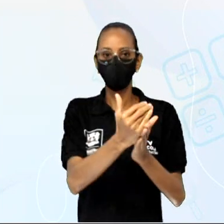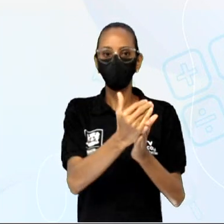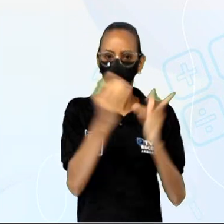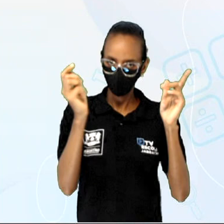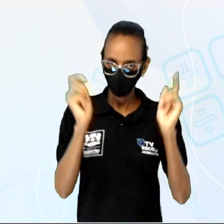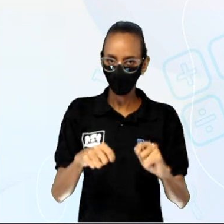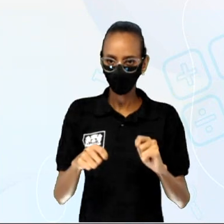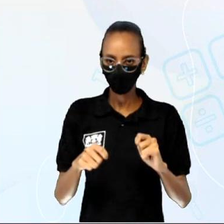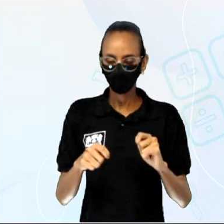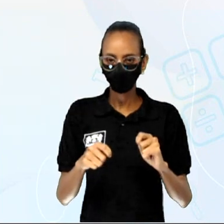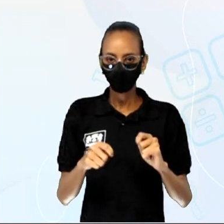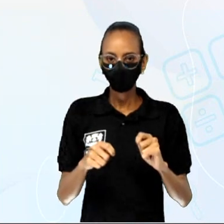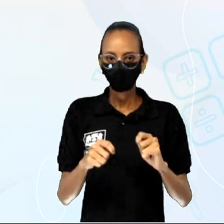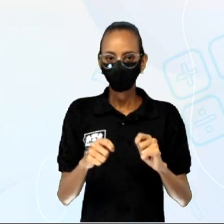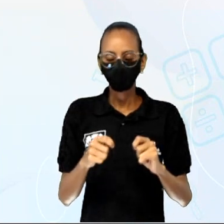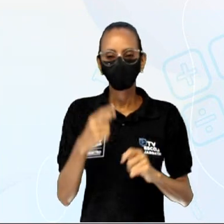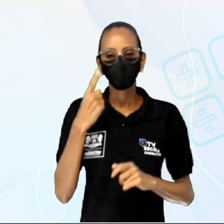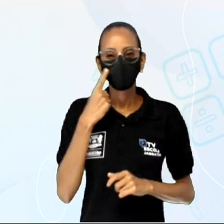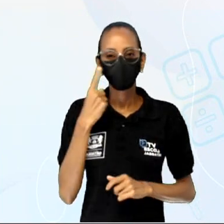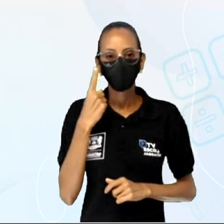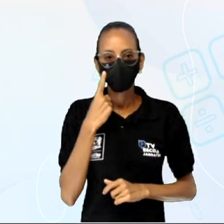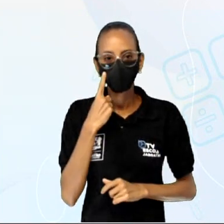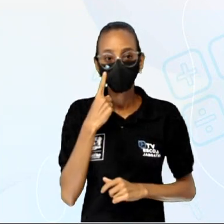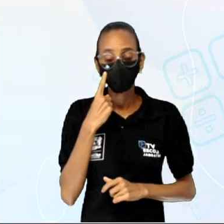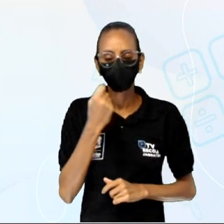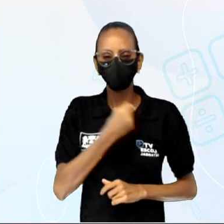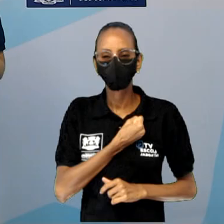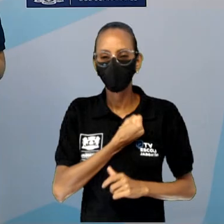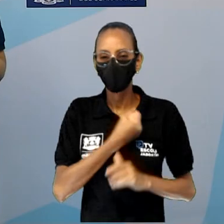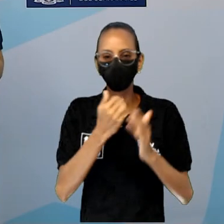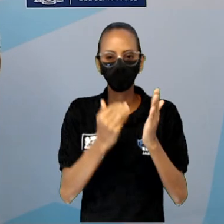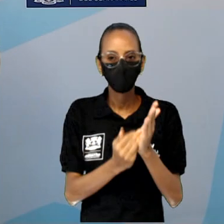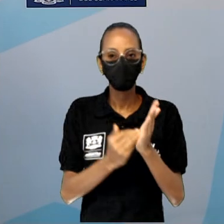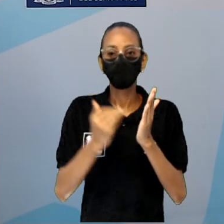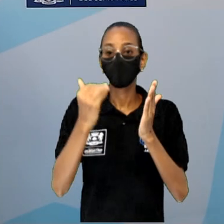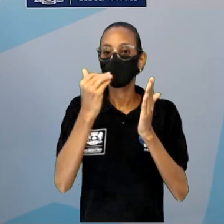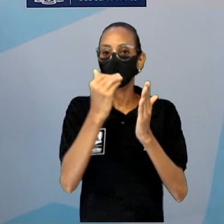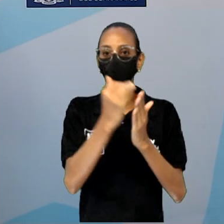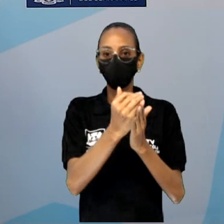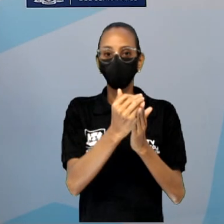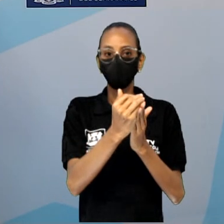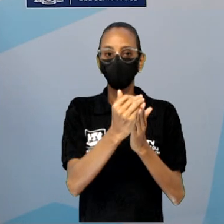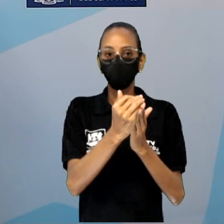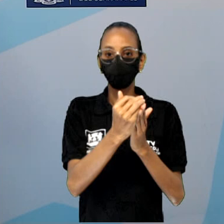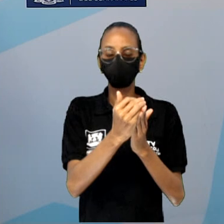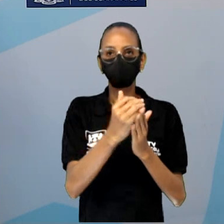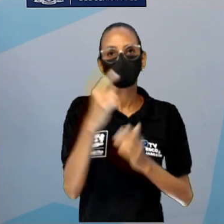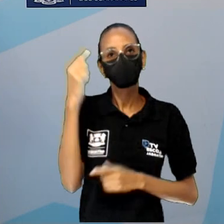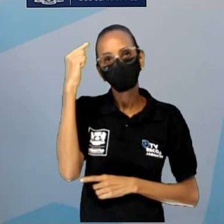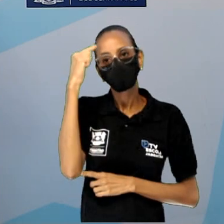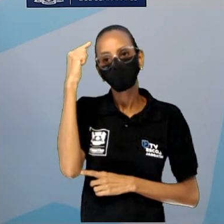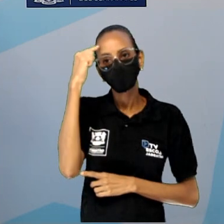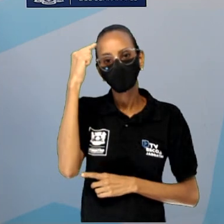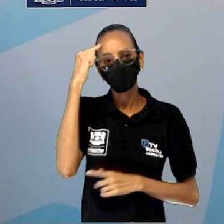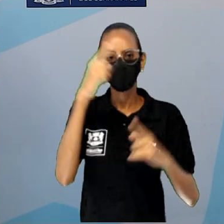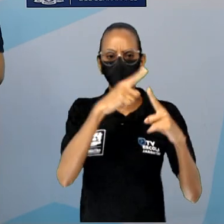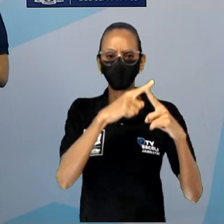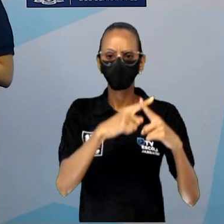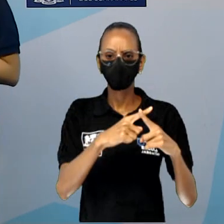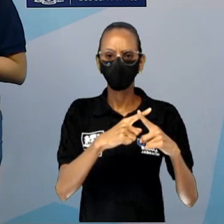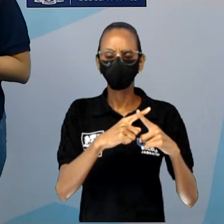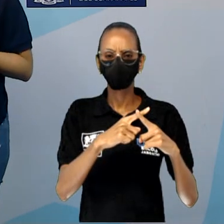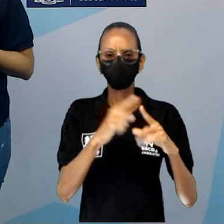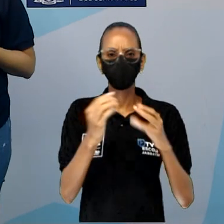quando a gente observa essa ideia de ser o maior número possível, eu tenho que ter algumas coisas em mente na multiplicação, né?